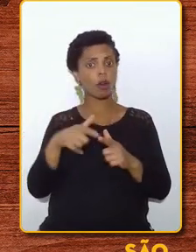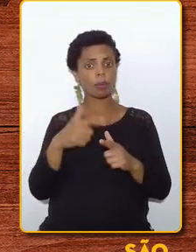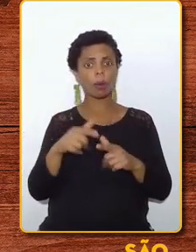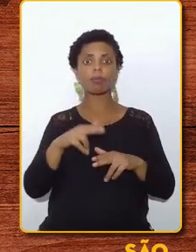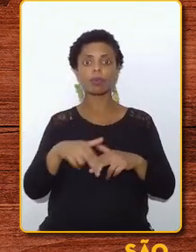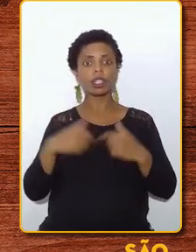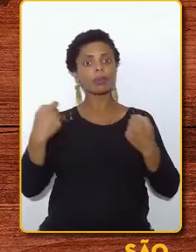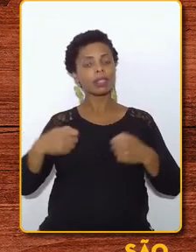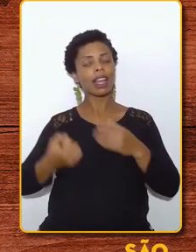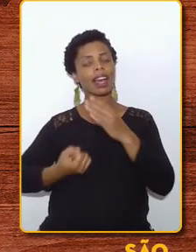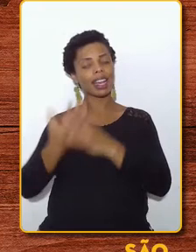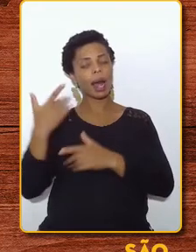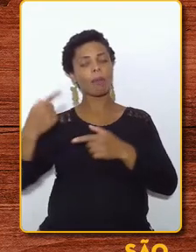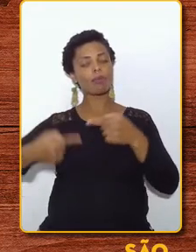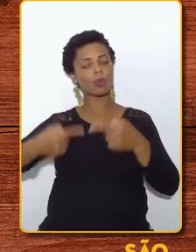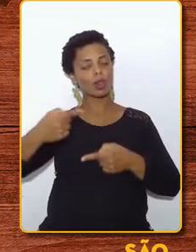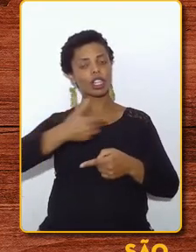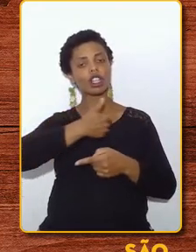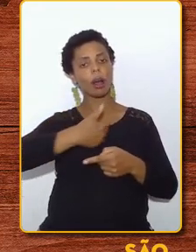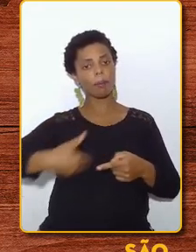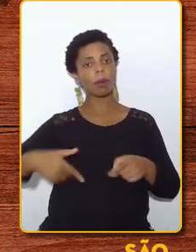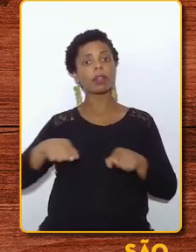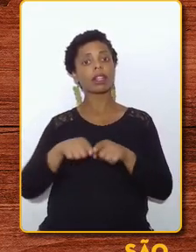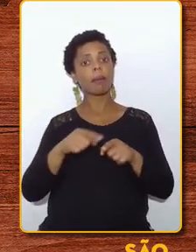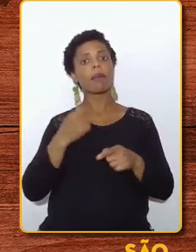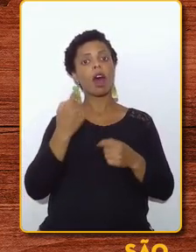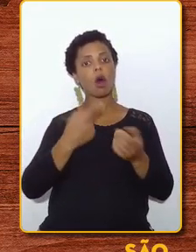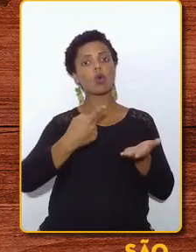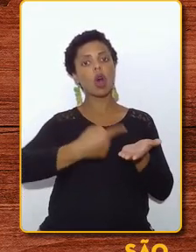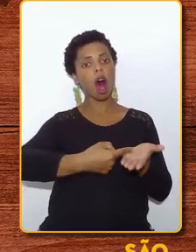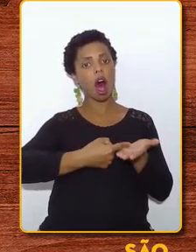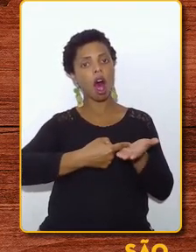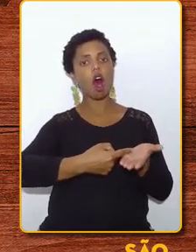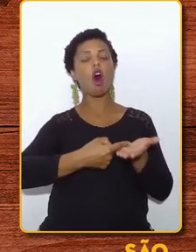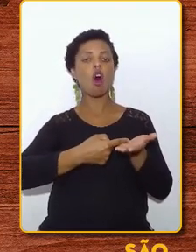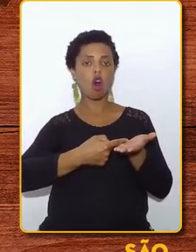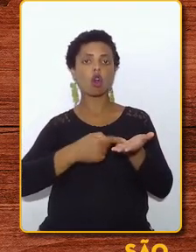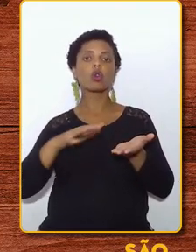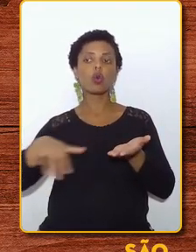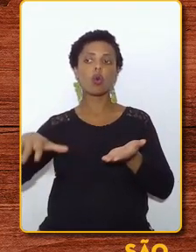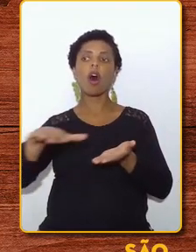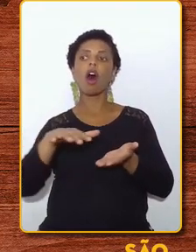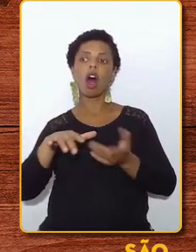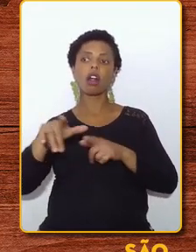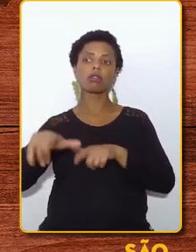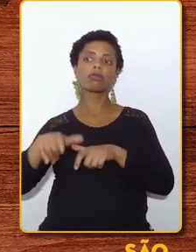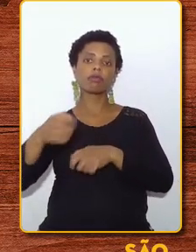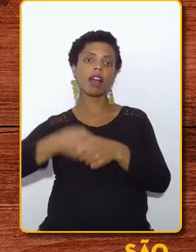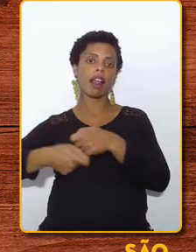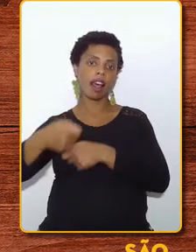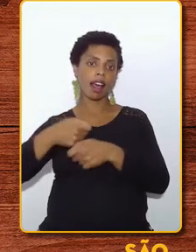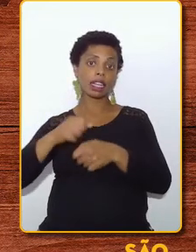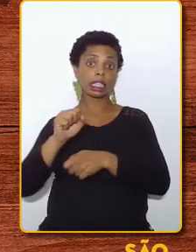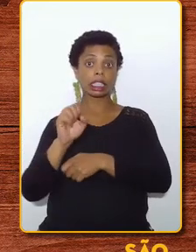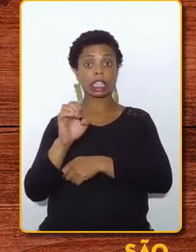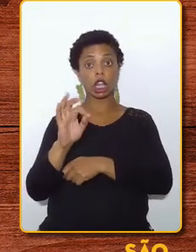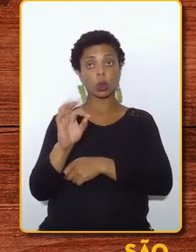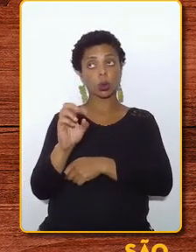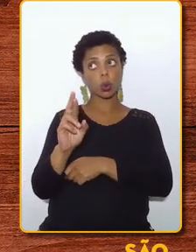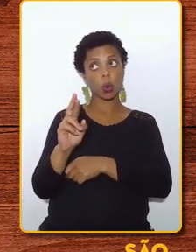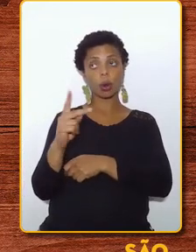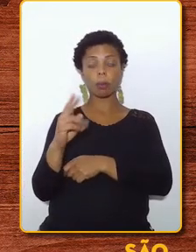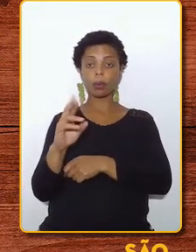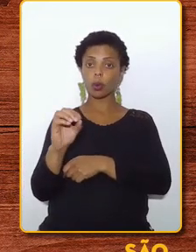políticas públicas e alguns acordos mínimos com o setor produtivo, que é assim que eles gostam de ser chamados, para que a gente